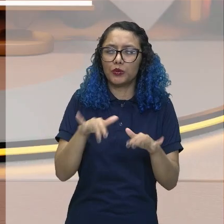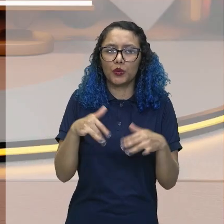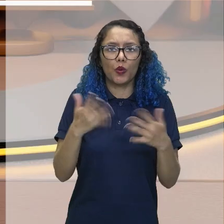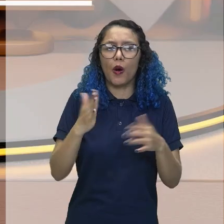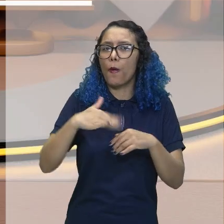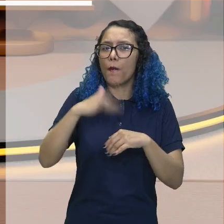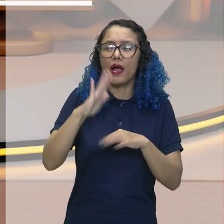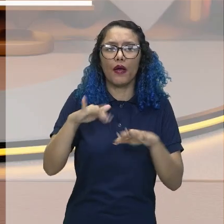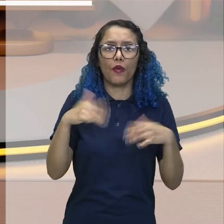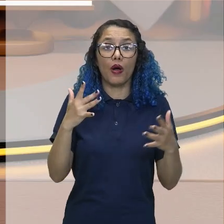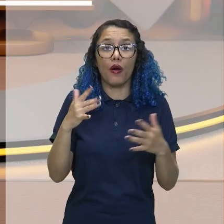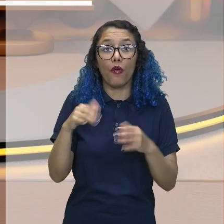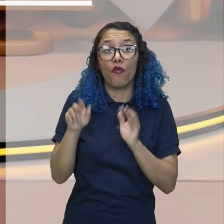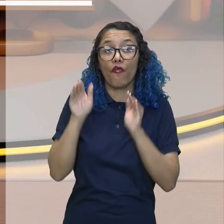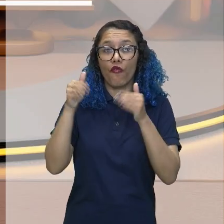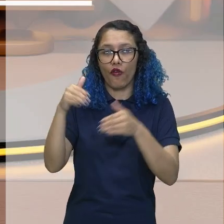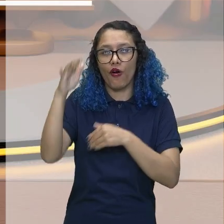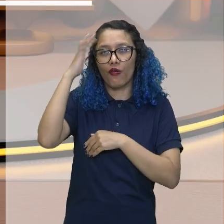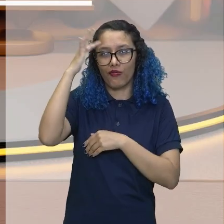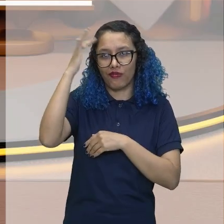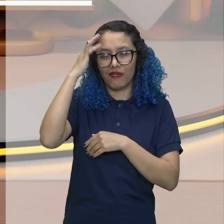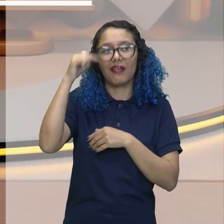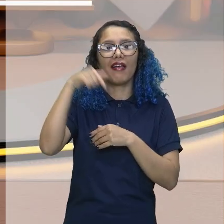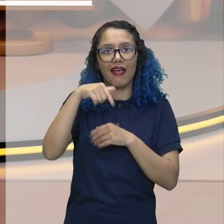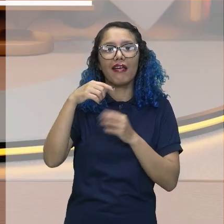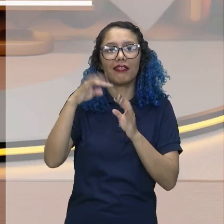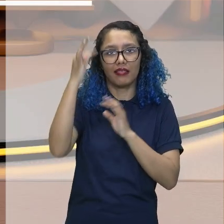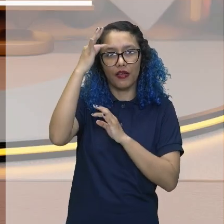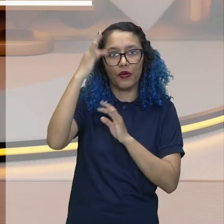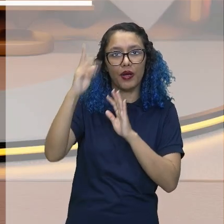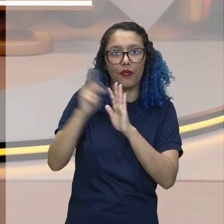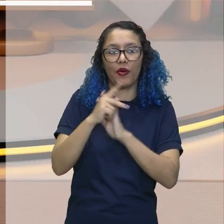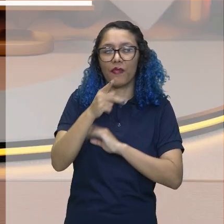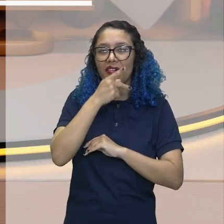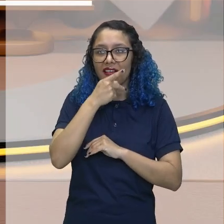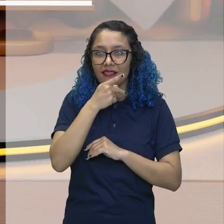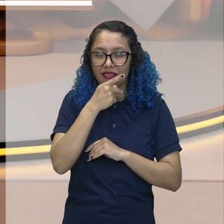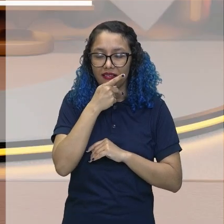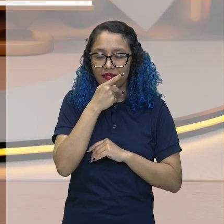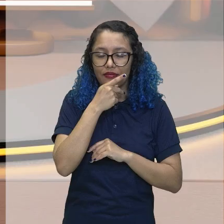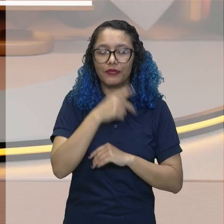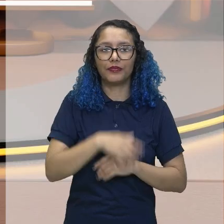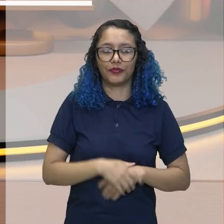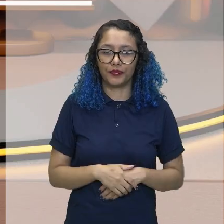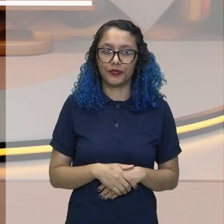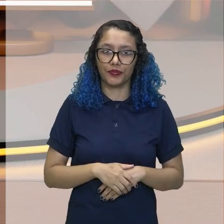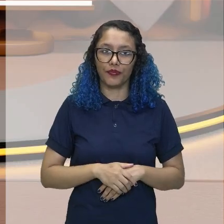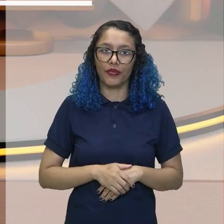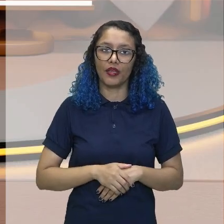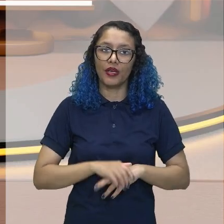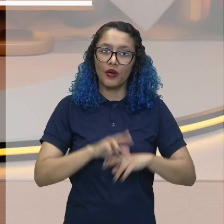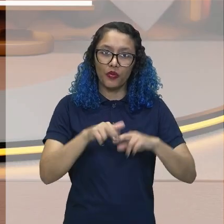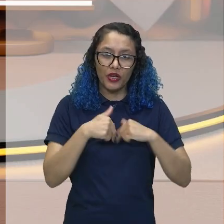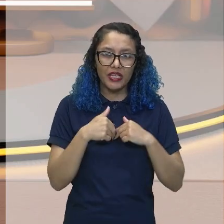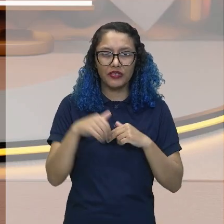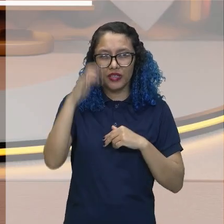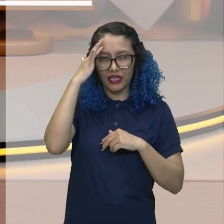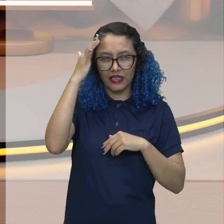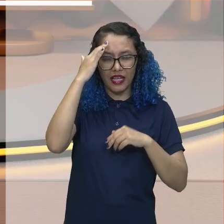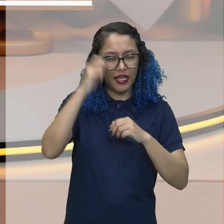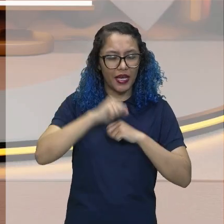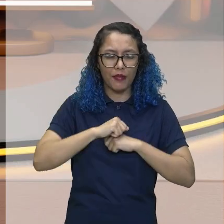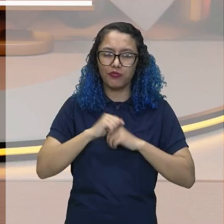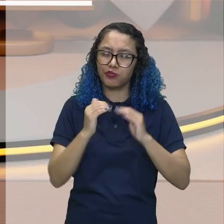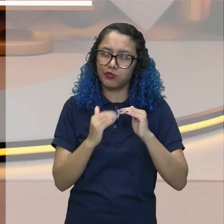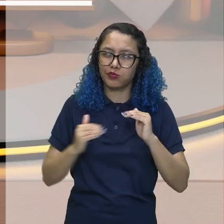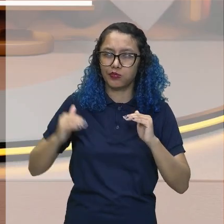aquele mundo das ideias, segundo Platão. E a partir daí, né, essa ideia se torna superior ao corpo, tornando